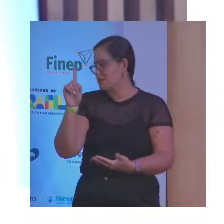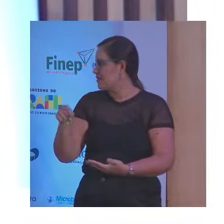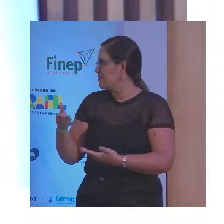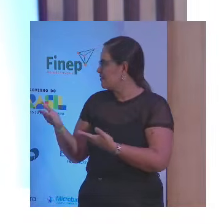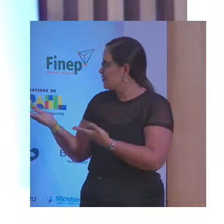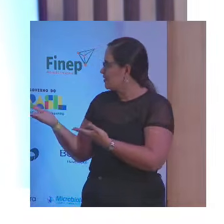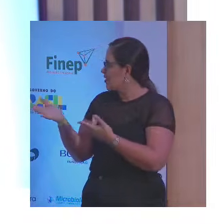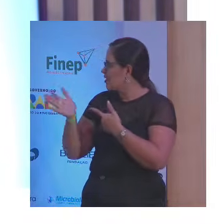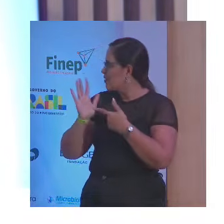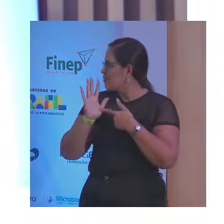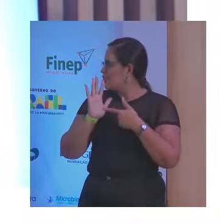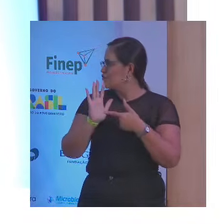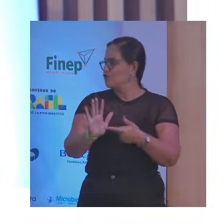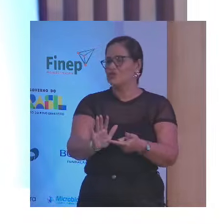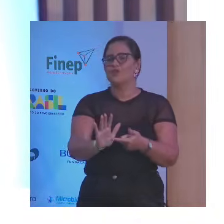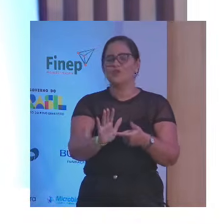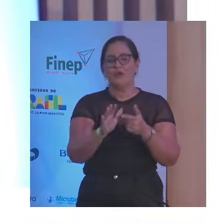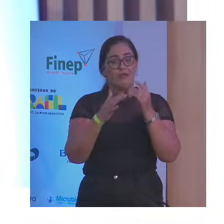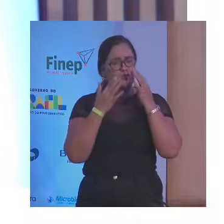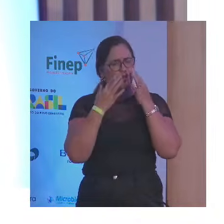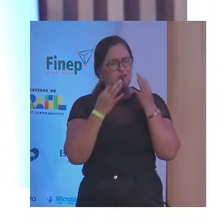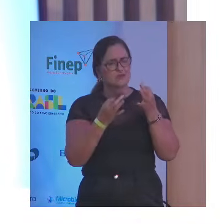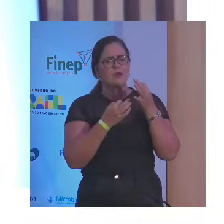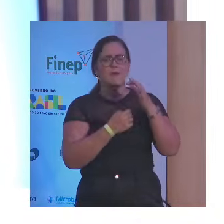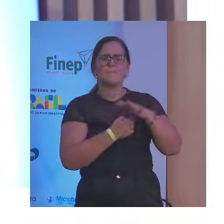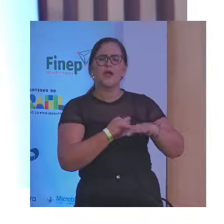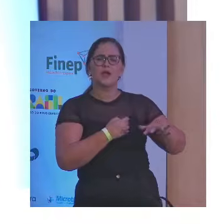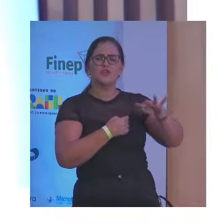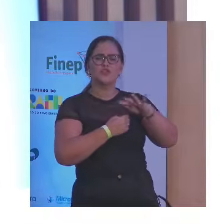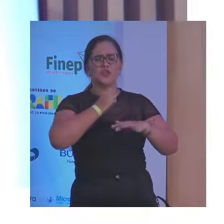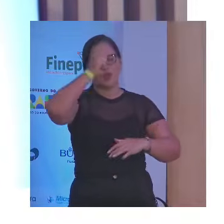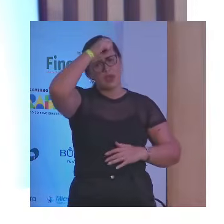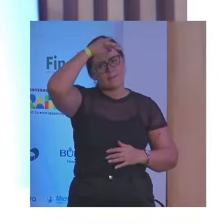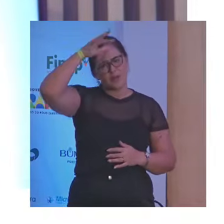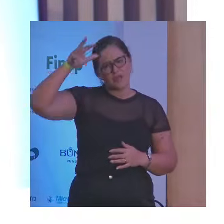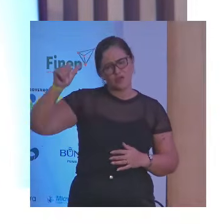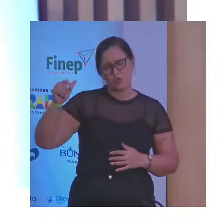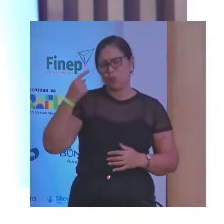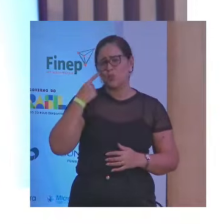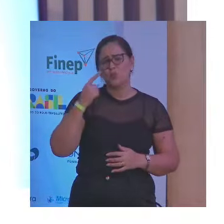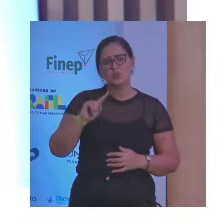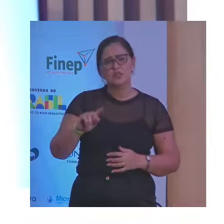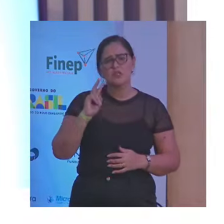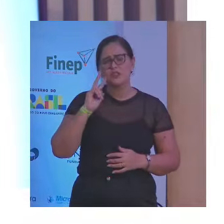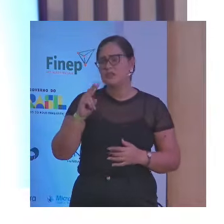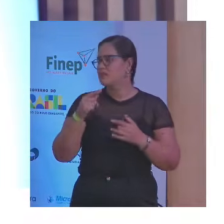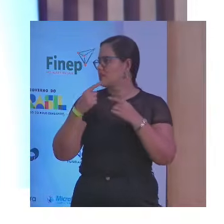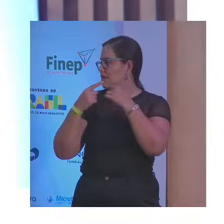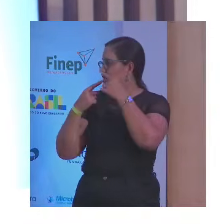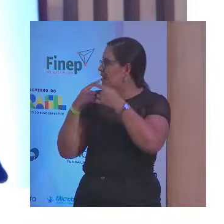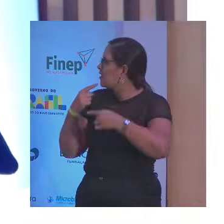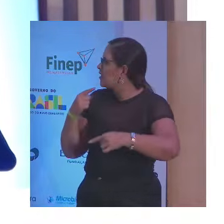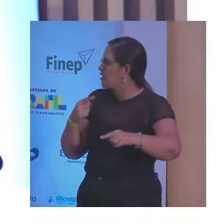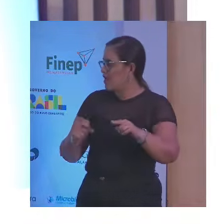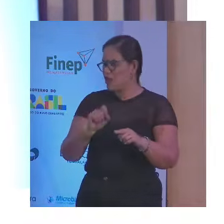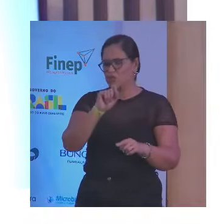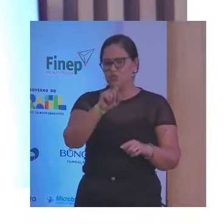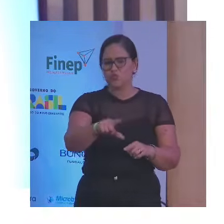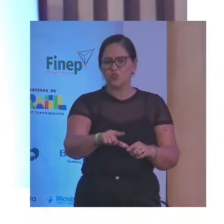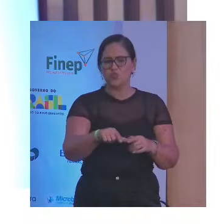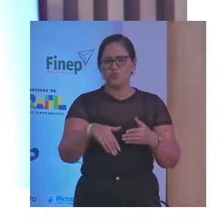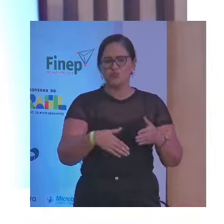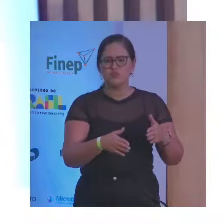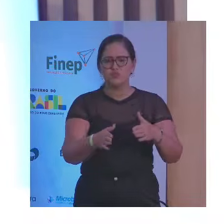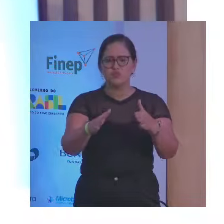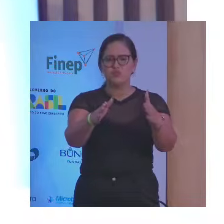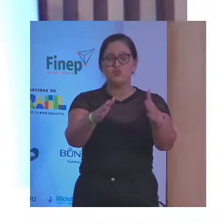Baruel mostrou na sua animação e chamou a atenção para a região da Amazônia. Não sei se vocês viram aquela língua azul que sai, né? Aquilo